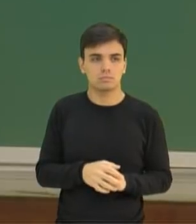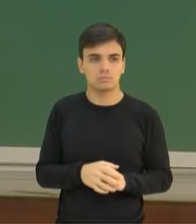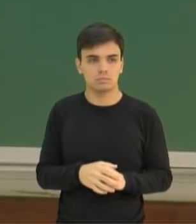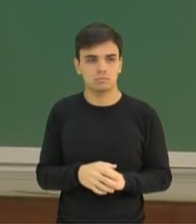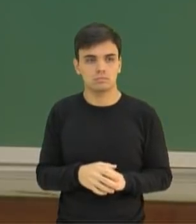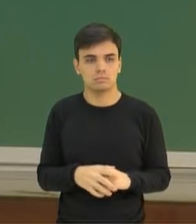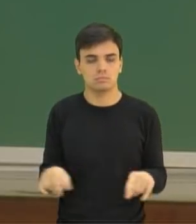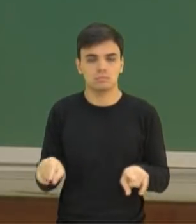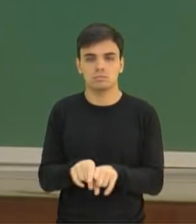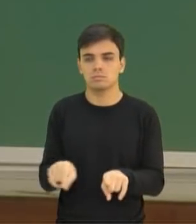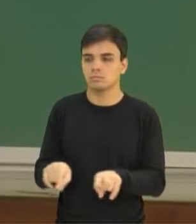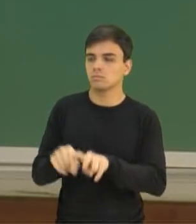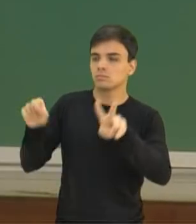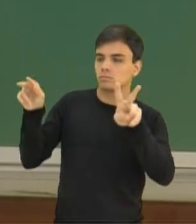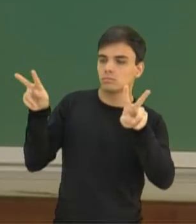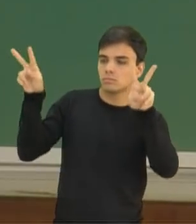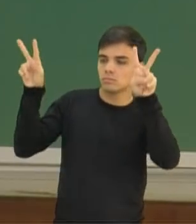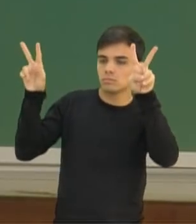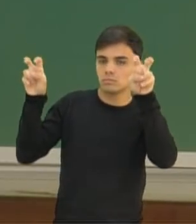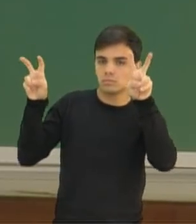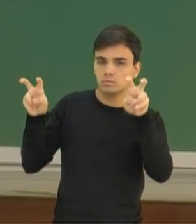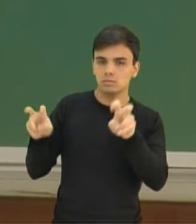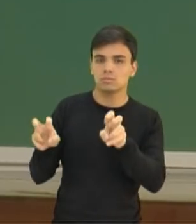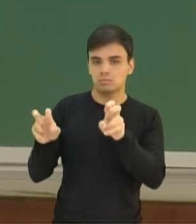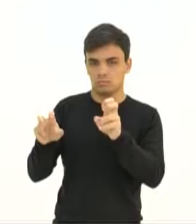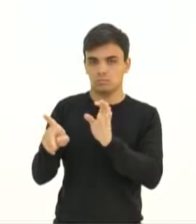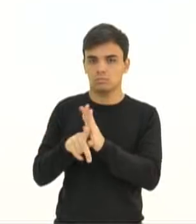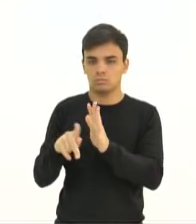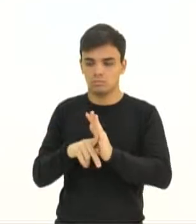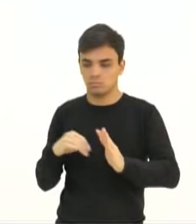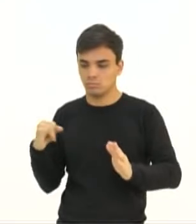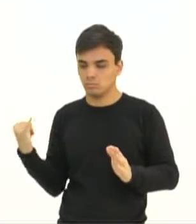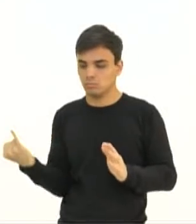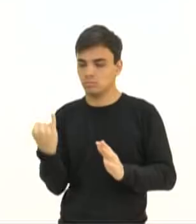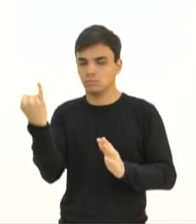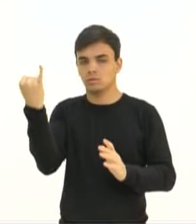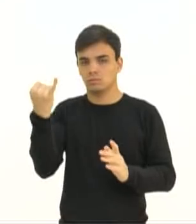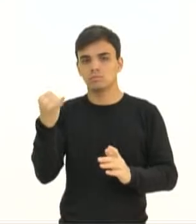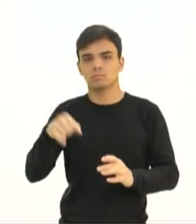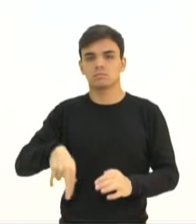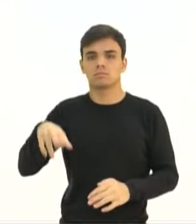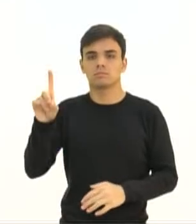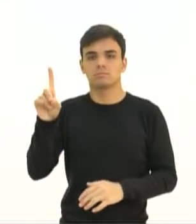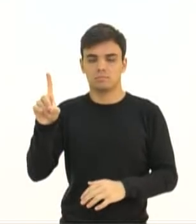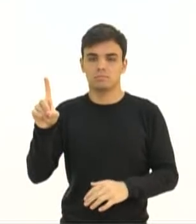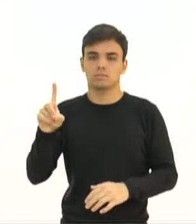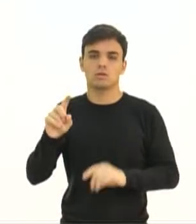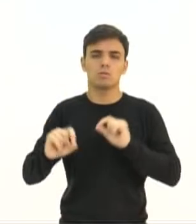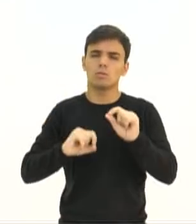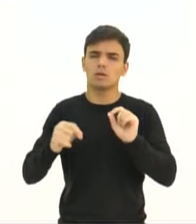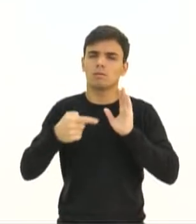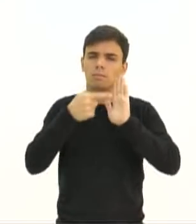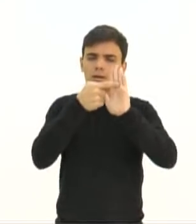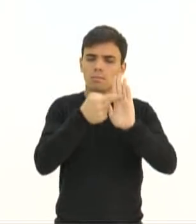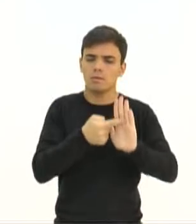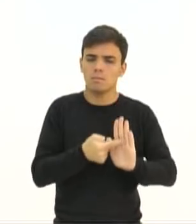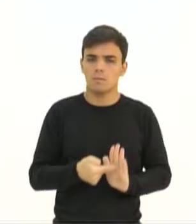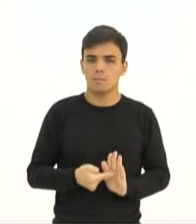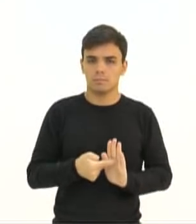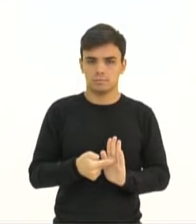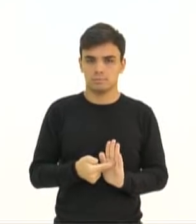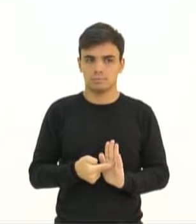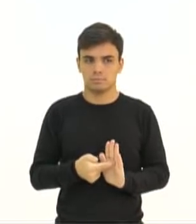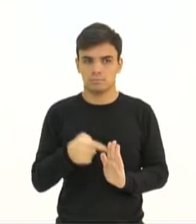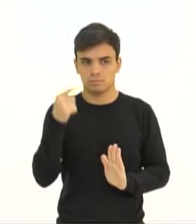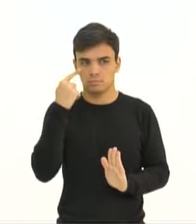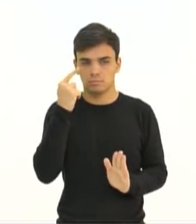os aspectos importantes da região Nordeste, o que nós podemos destacar para entender esse processo histórico?